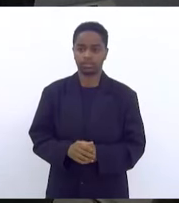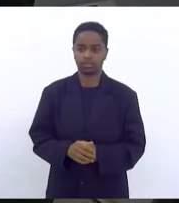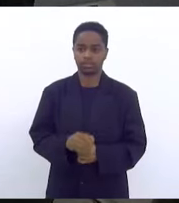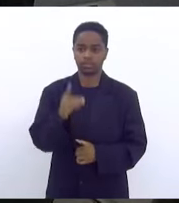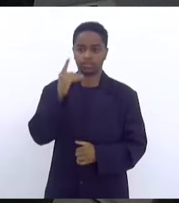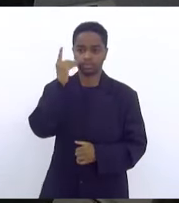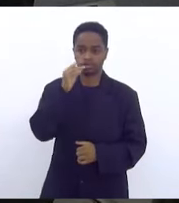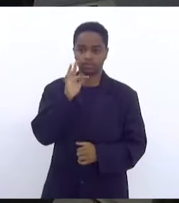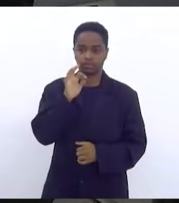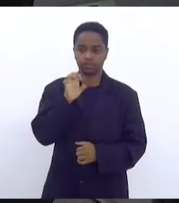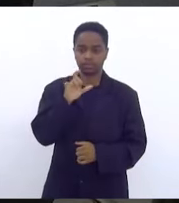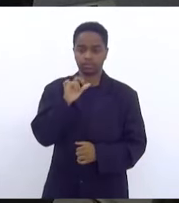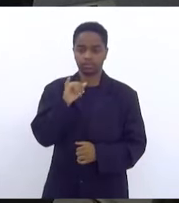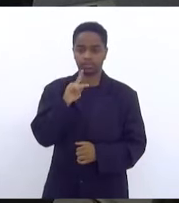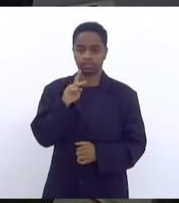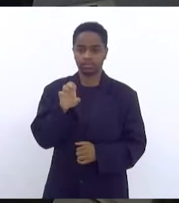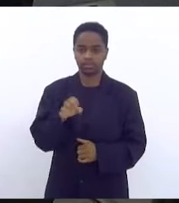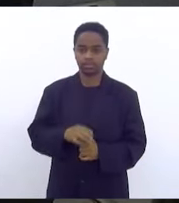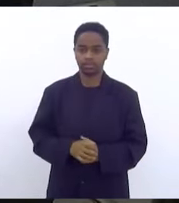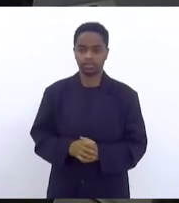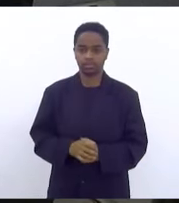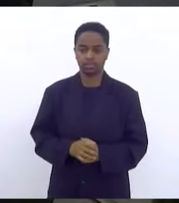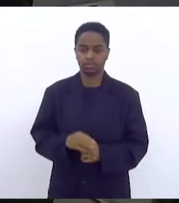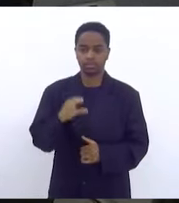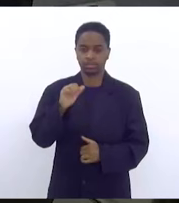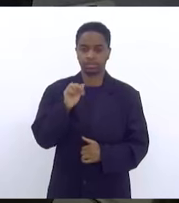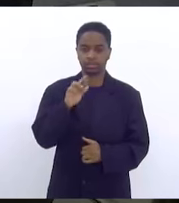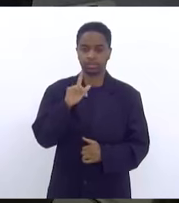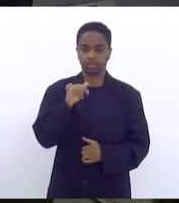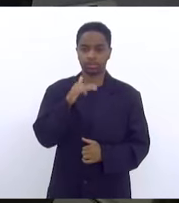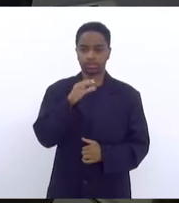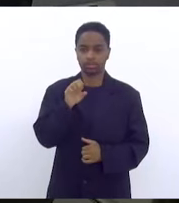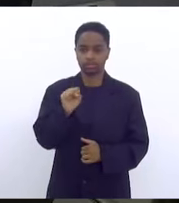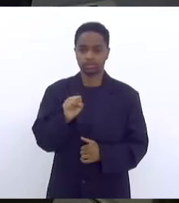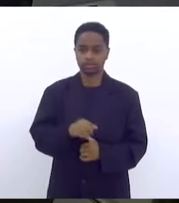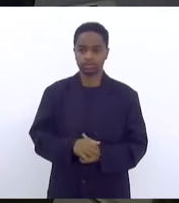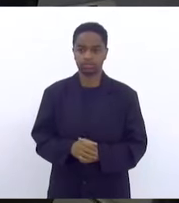Deputado Felipe Soares. Deputado Carlinhos BNH.